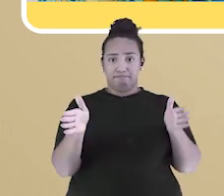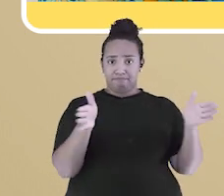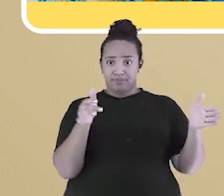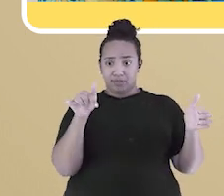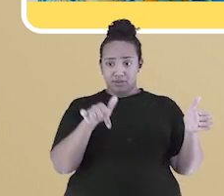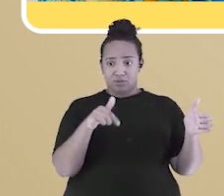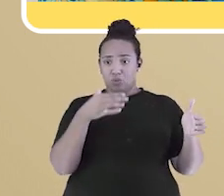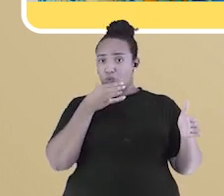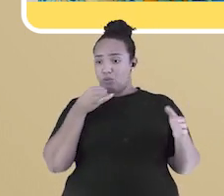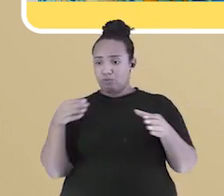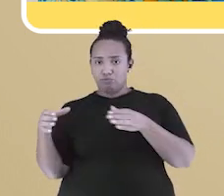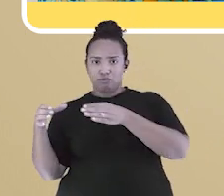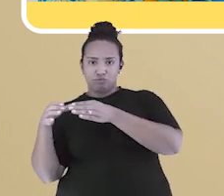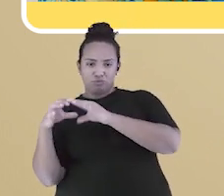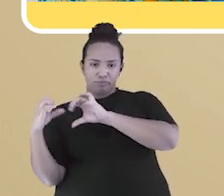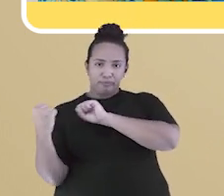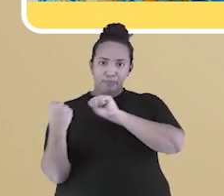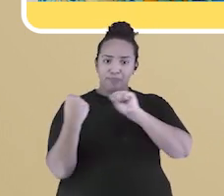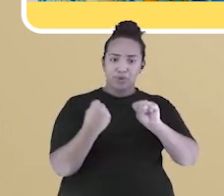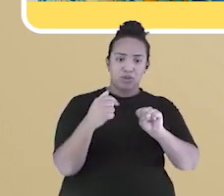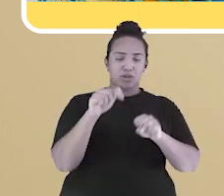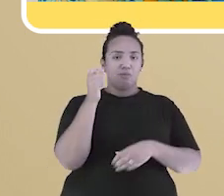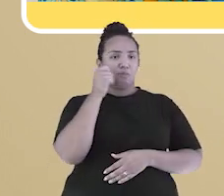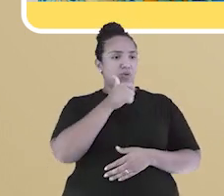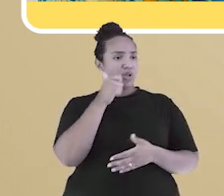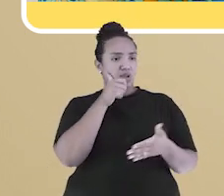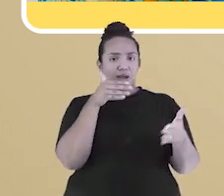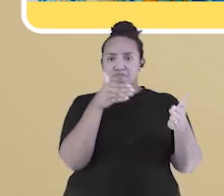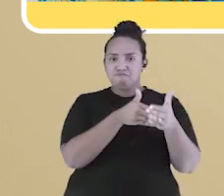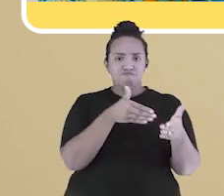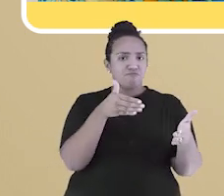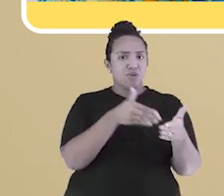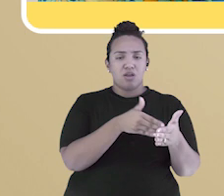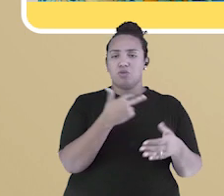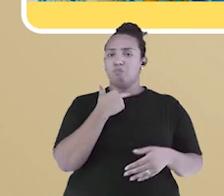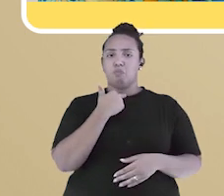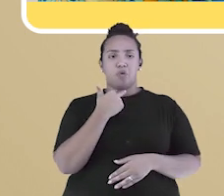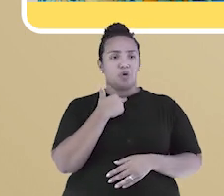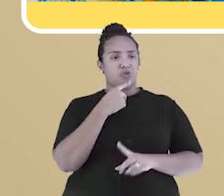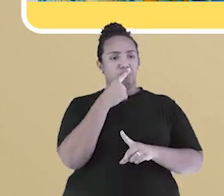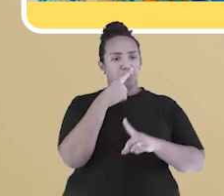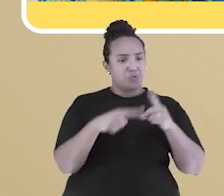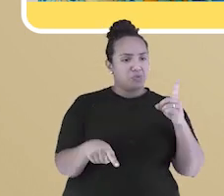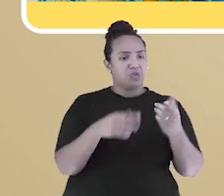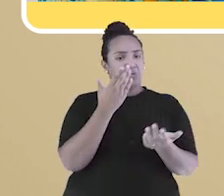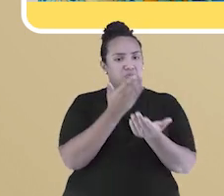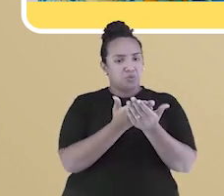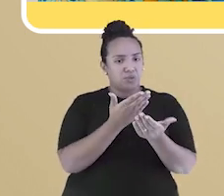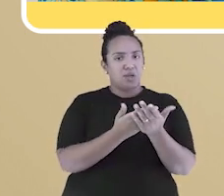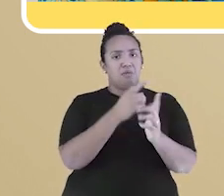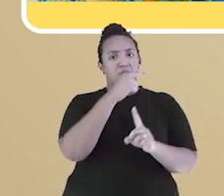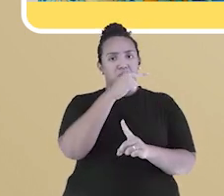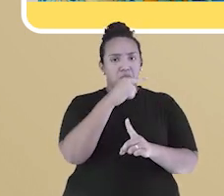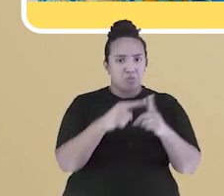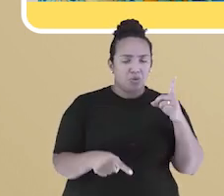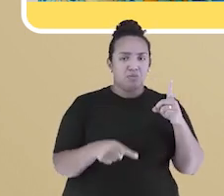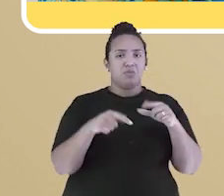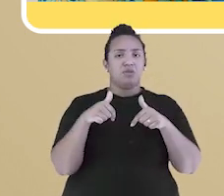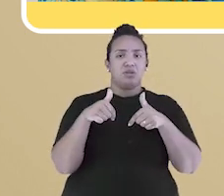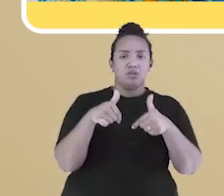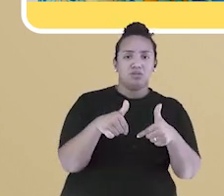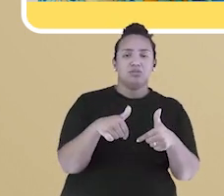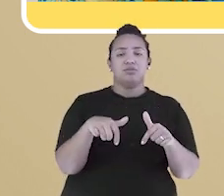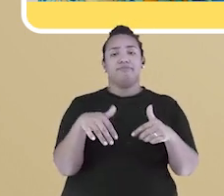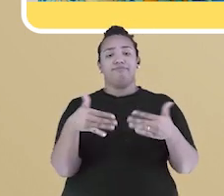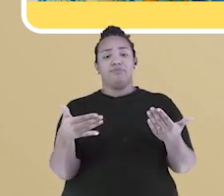Talibã no poder foram limitadas e impedidas de estudar e que, devido à sua coragem de ir contra as ideias do grupo,